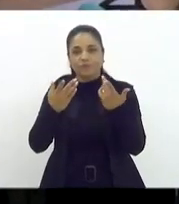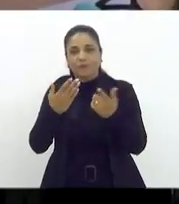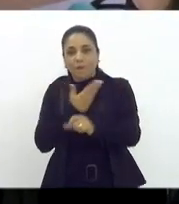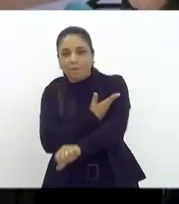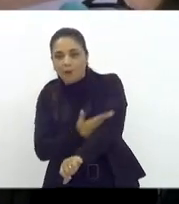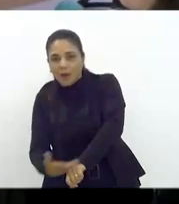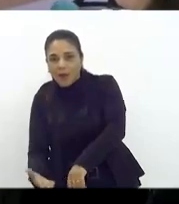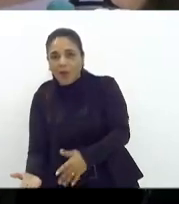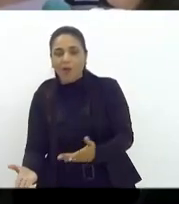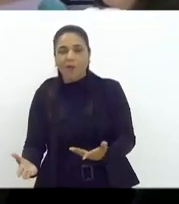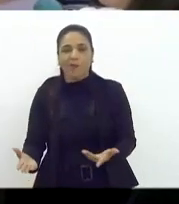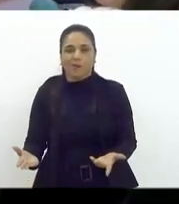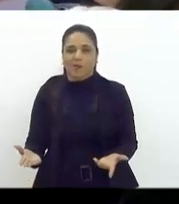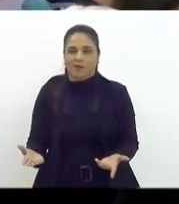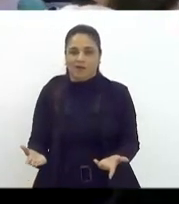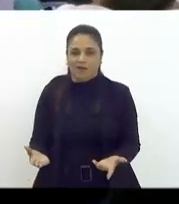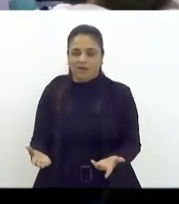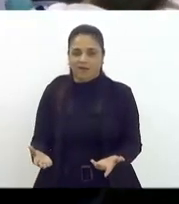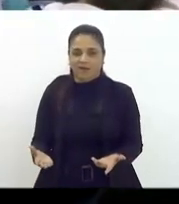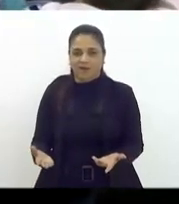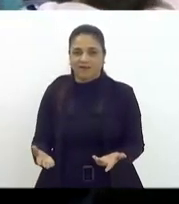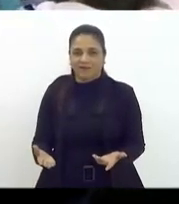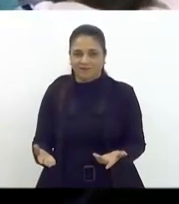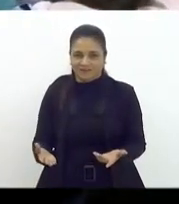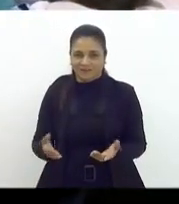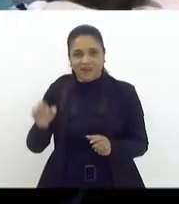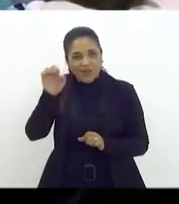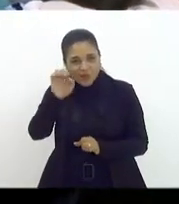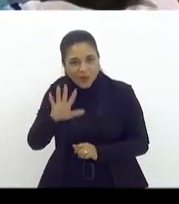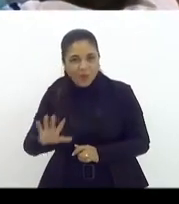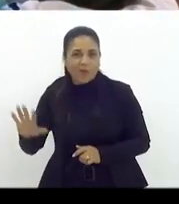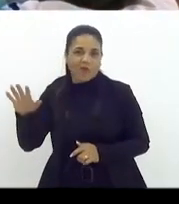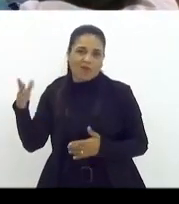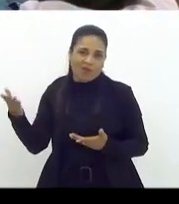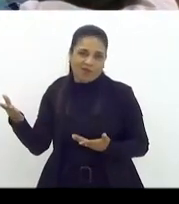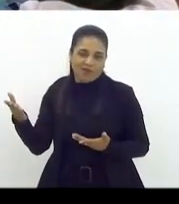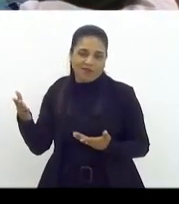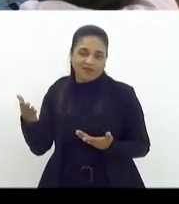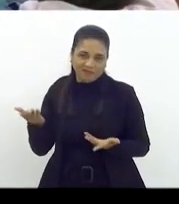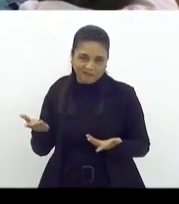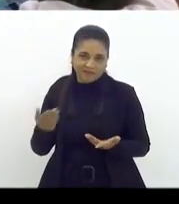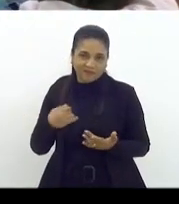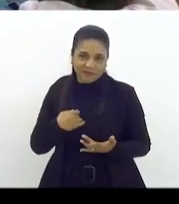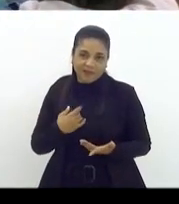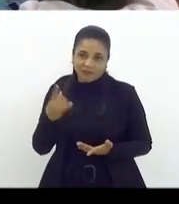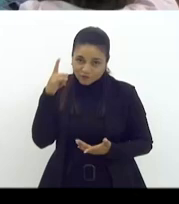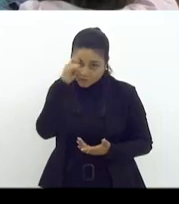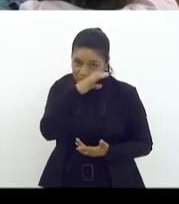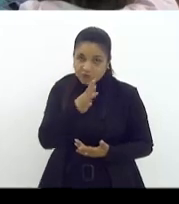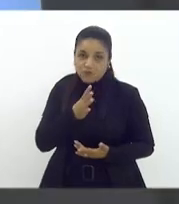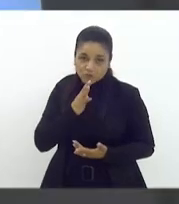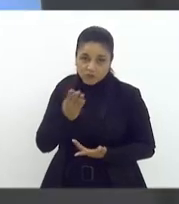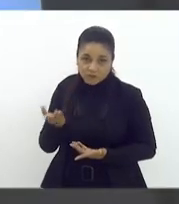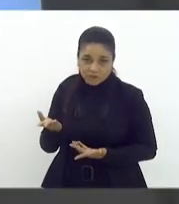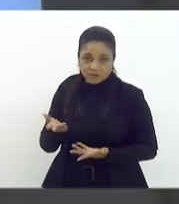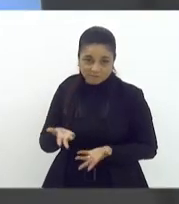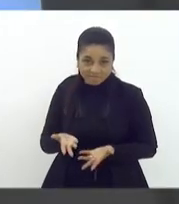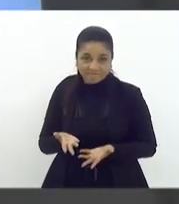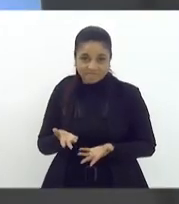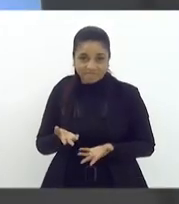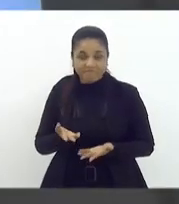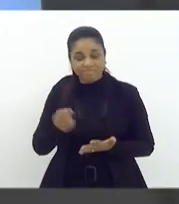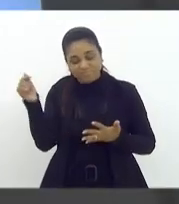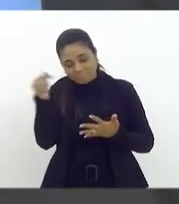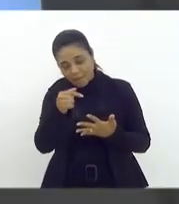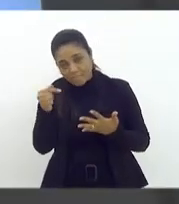foi evolutivamente desenvolvido dessa forma outros fatores que tem que levar